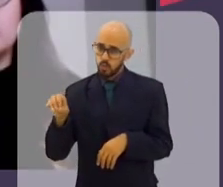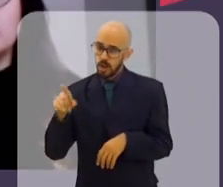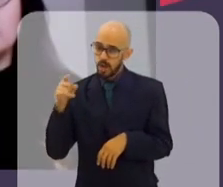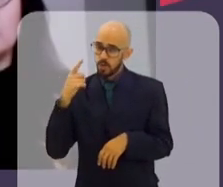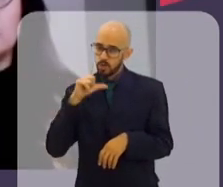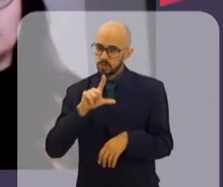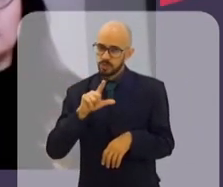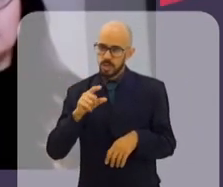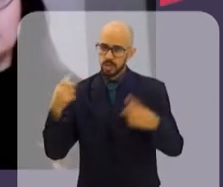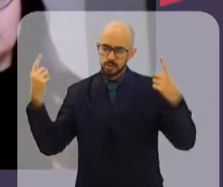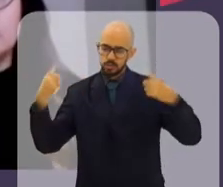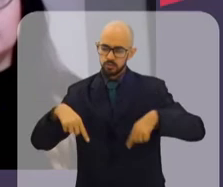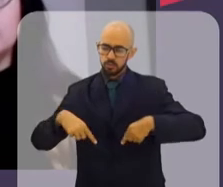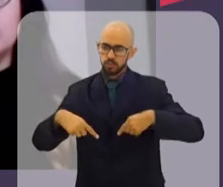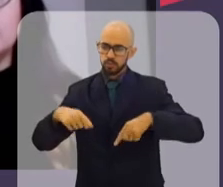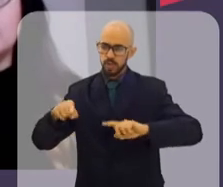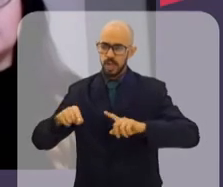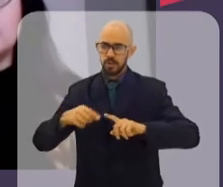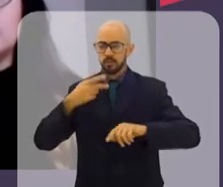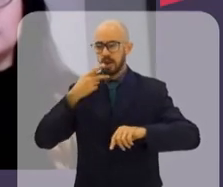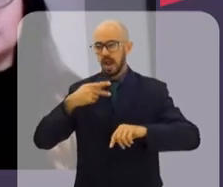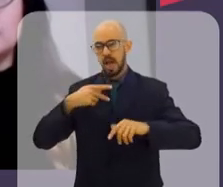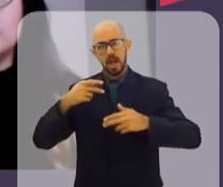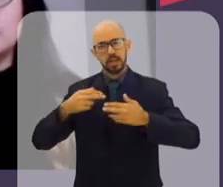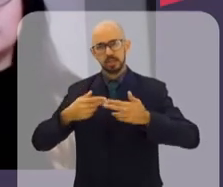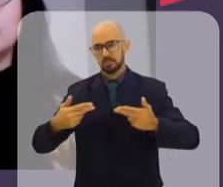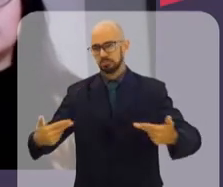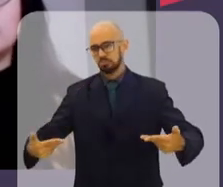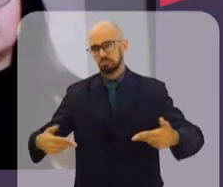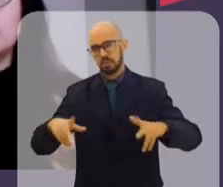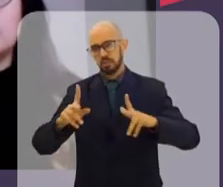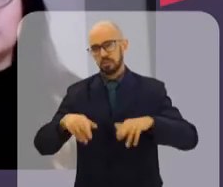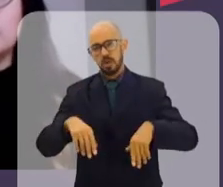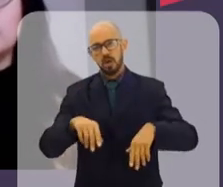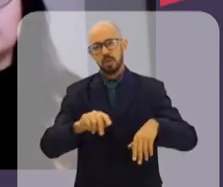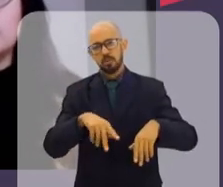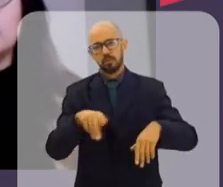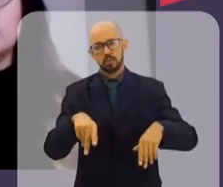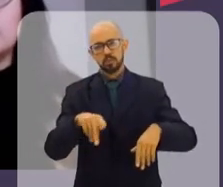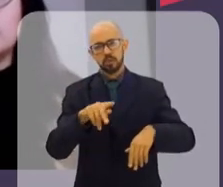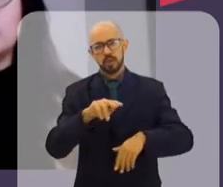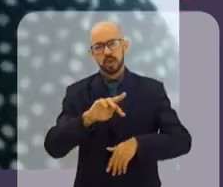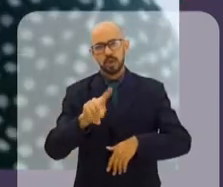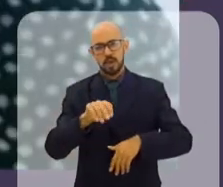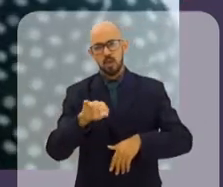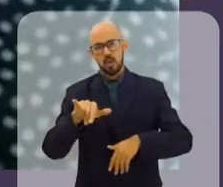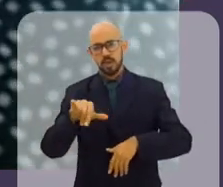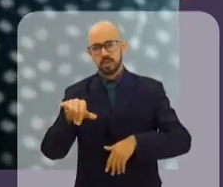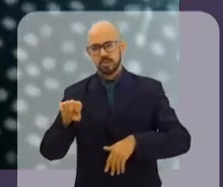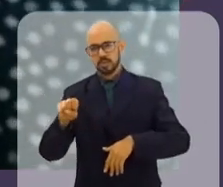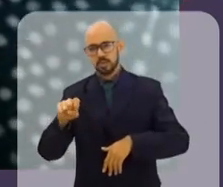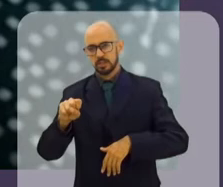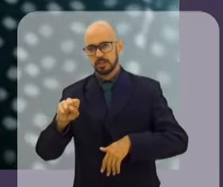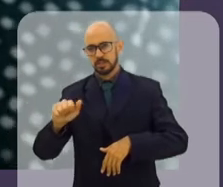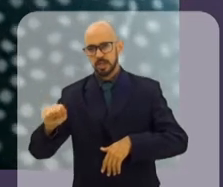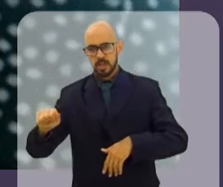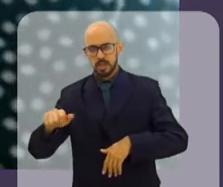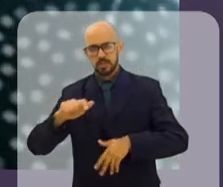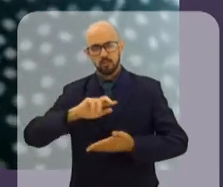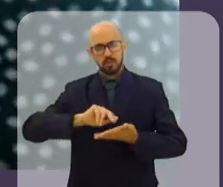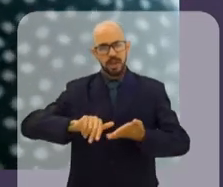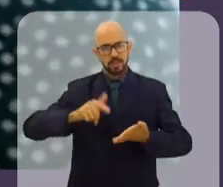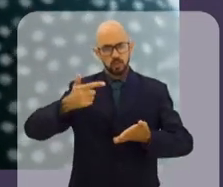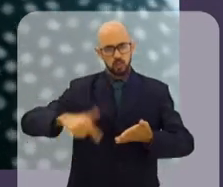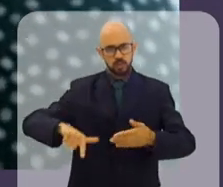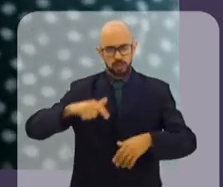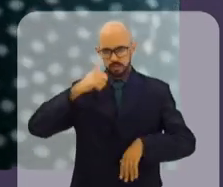consegue pautar o debate sobre gênero no Brasil, assim como a professora Heloísa Buarque de Holanda, assim como